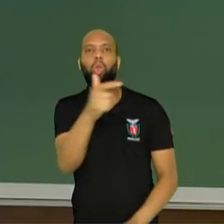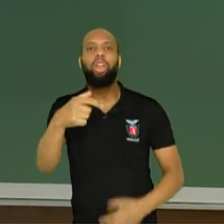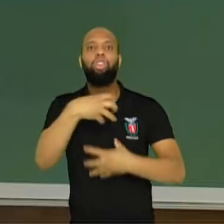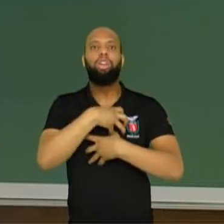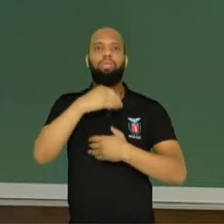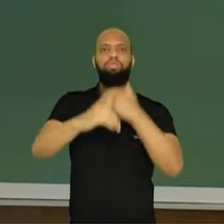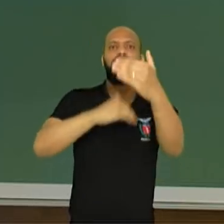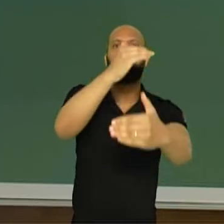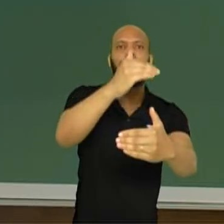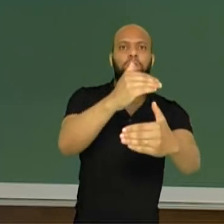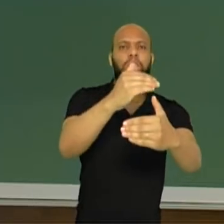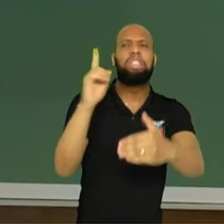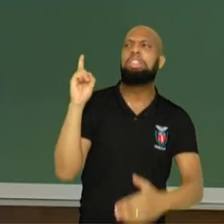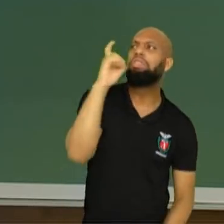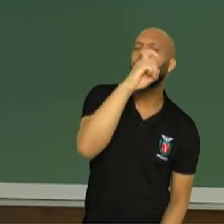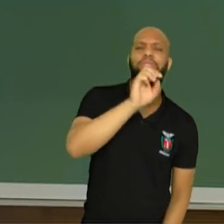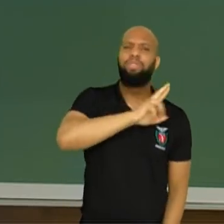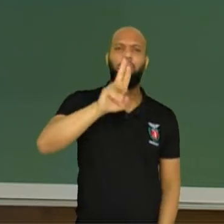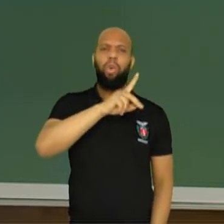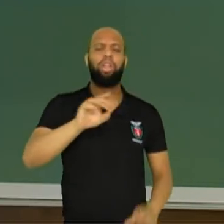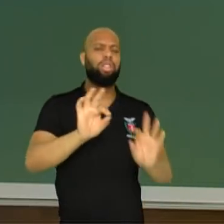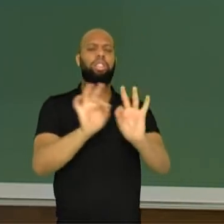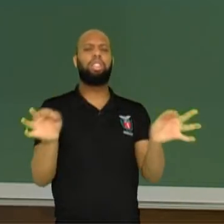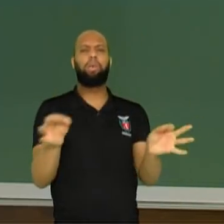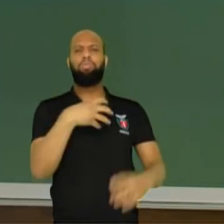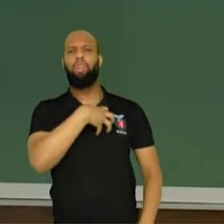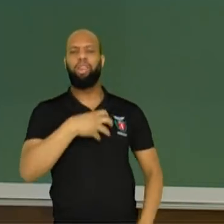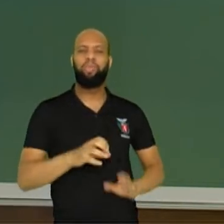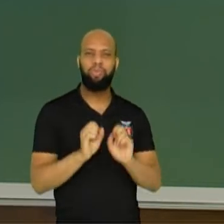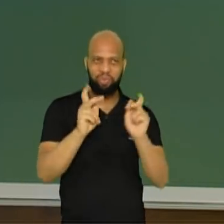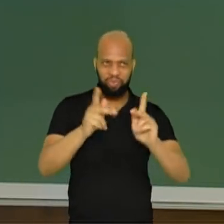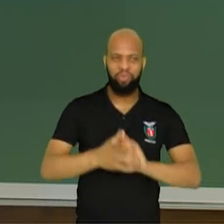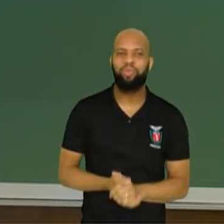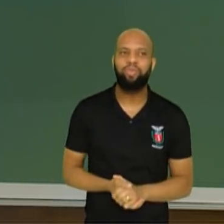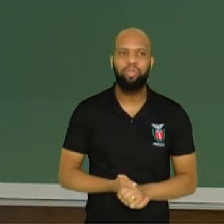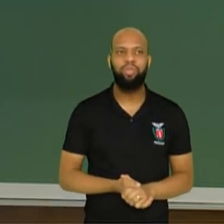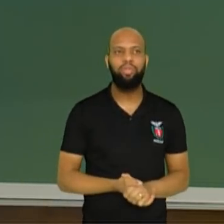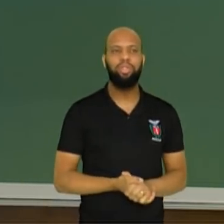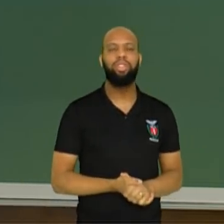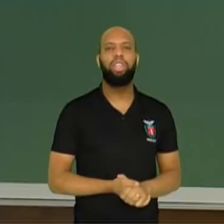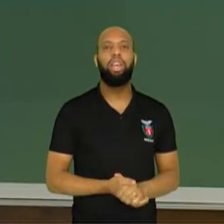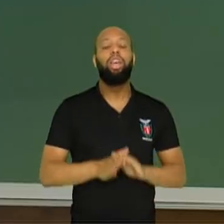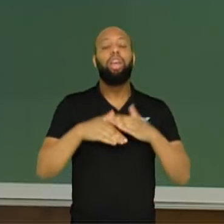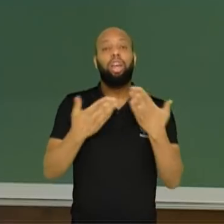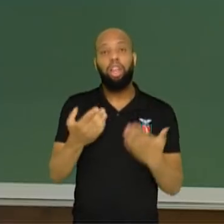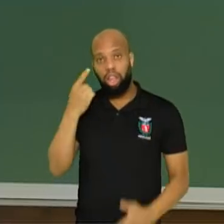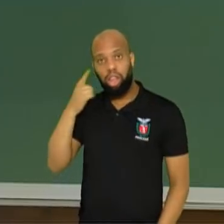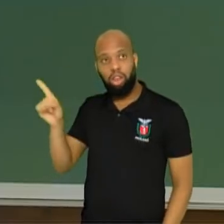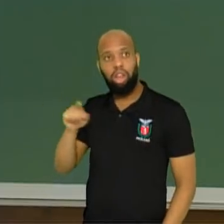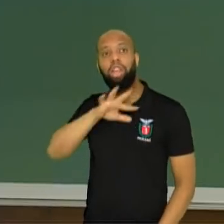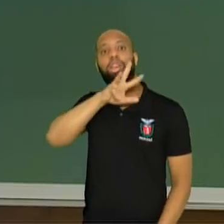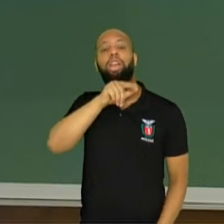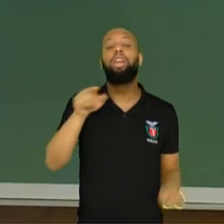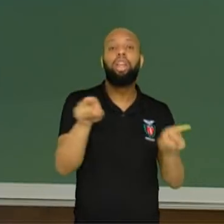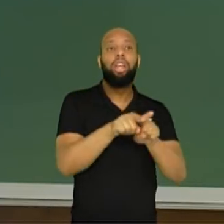de desenvolvimento complexo. É bem simples, ok? Esses animais também